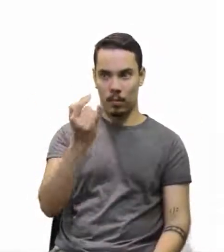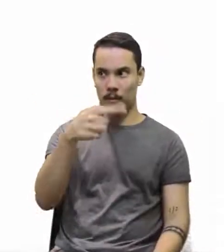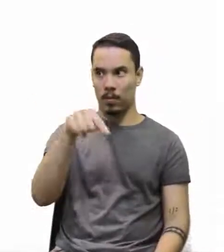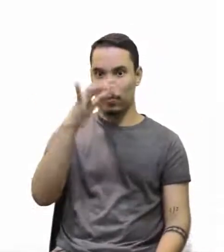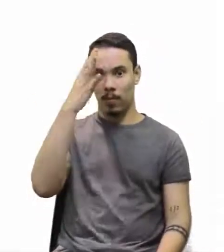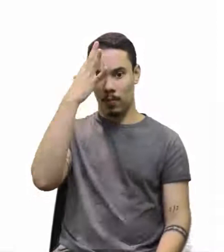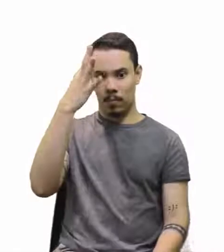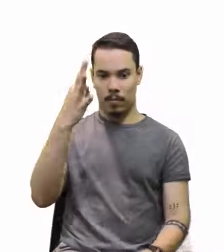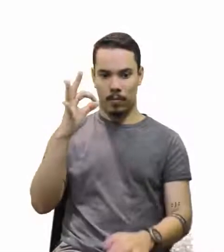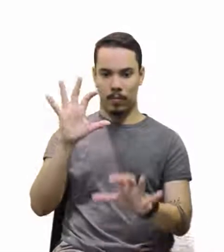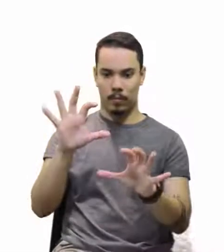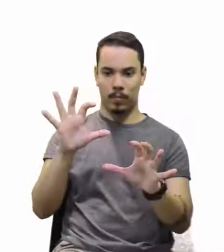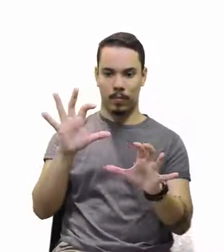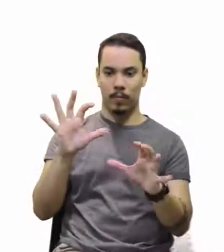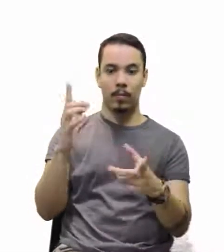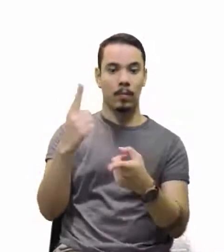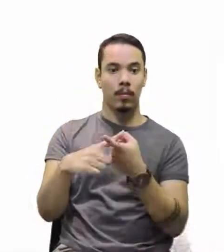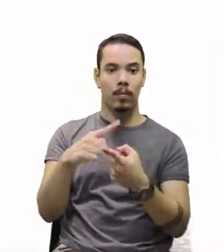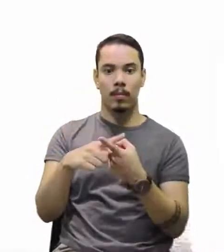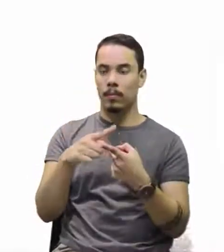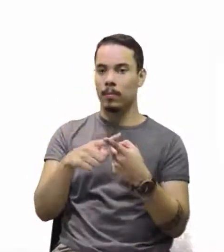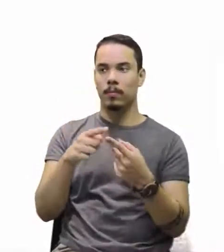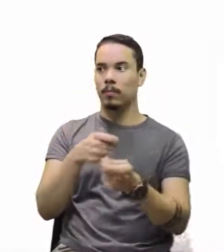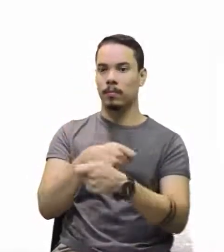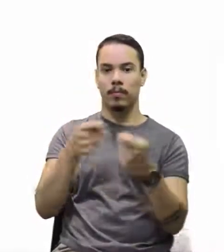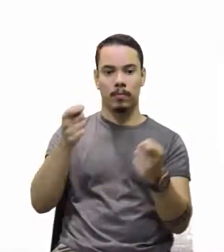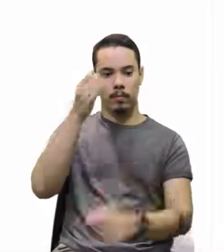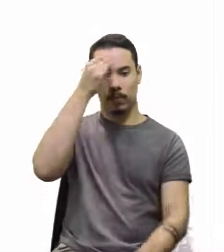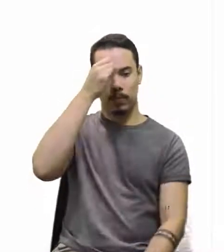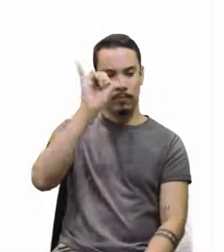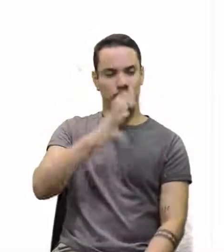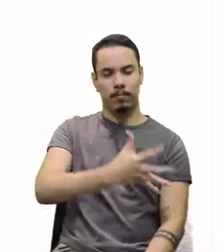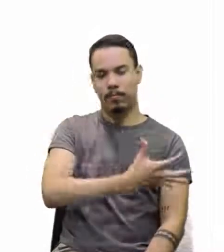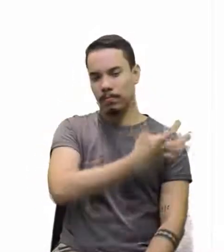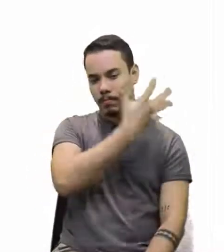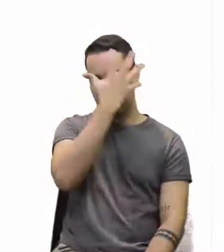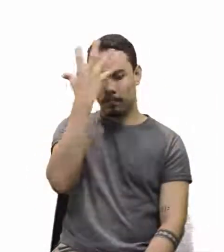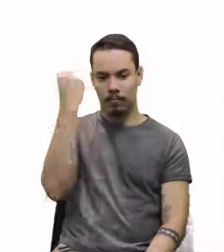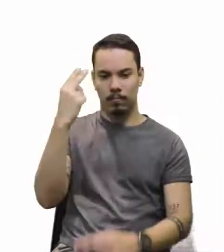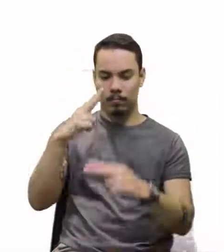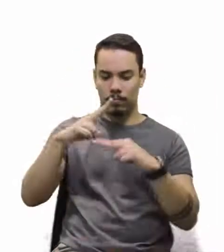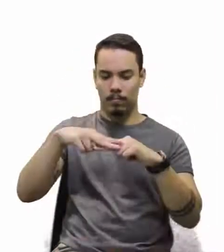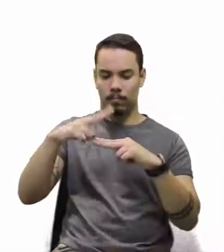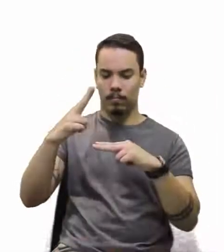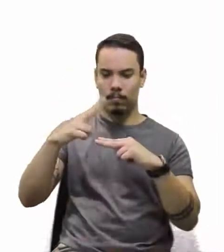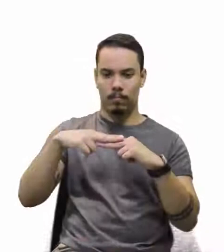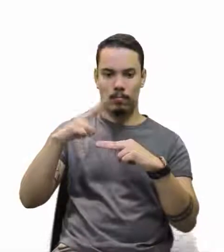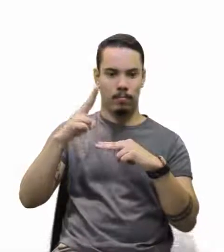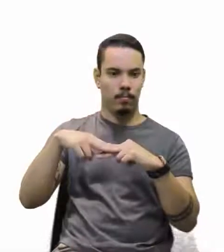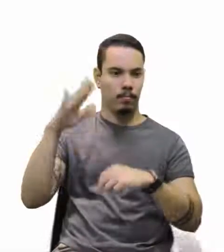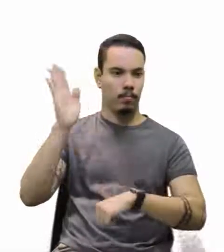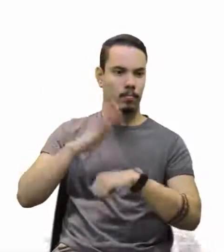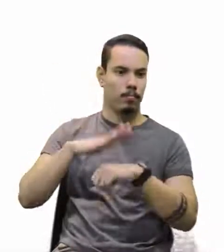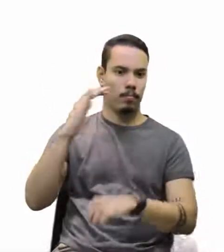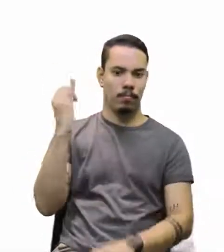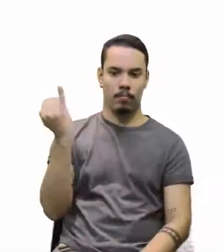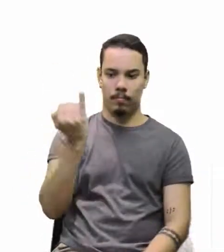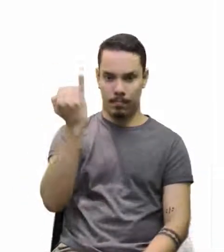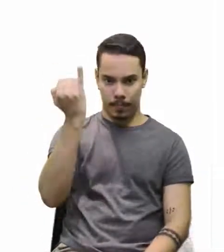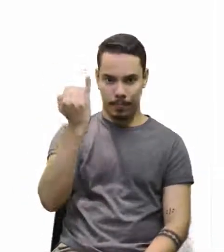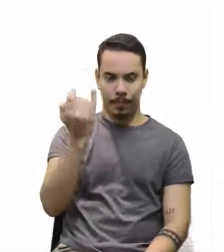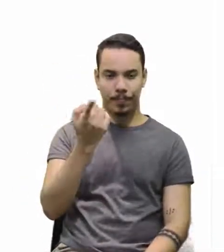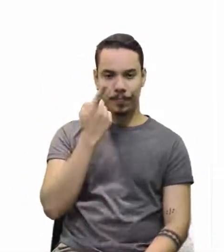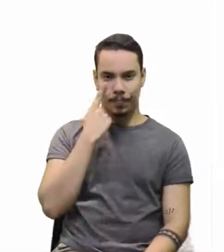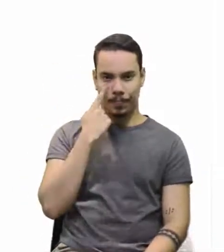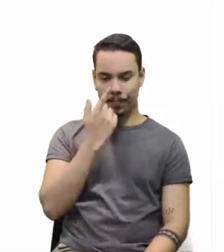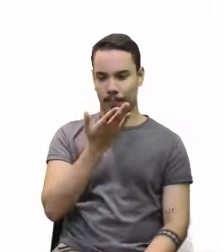aí e não esquecer que a chave é muito importante. Vamos lá então?